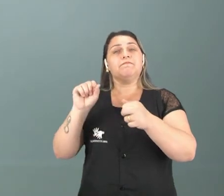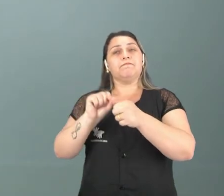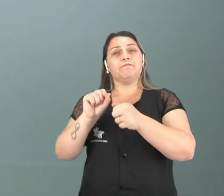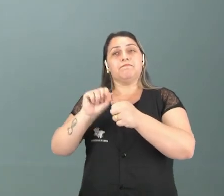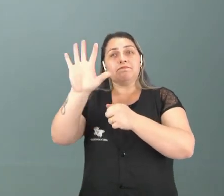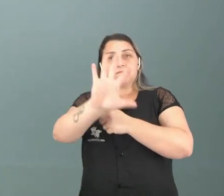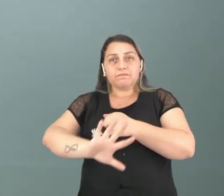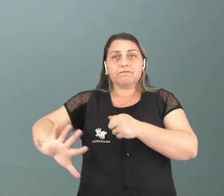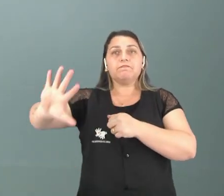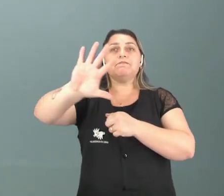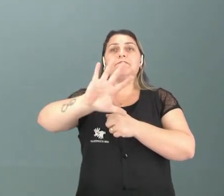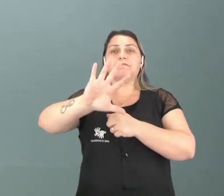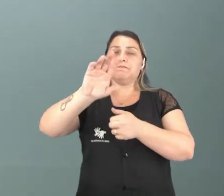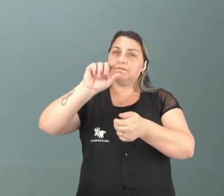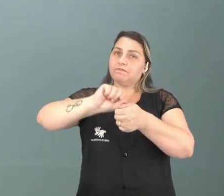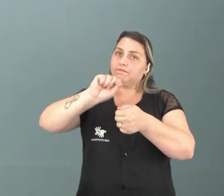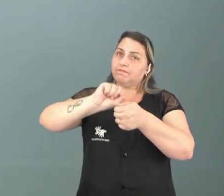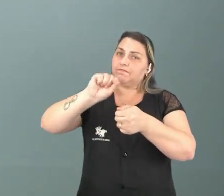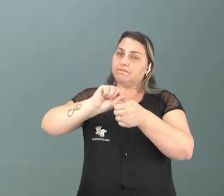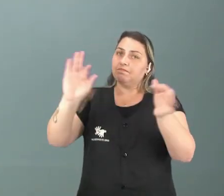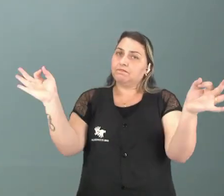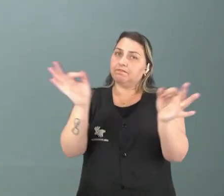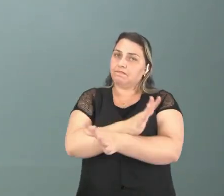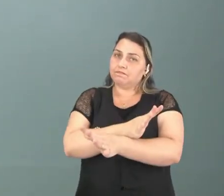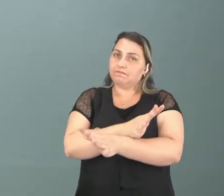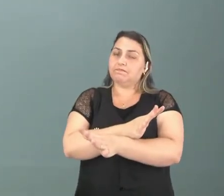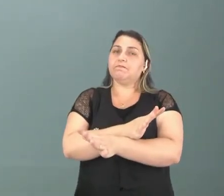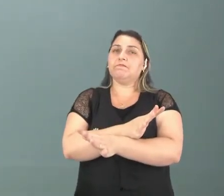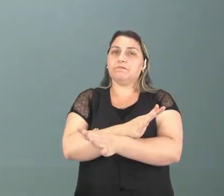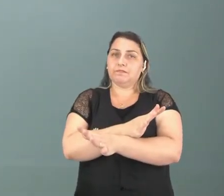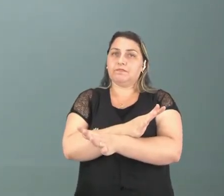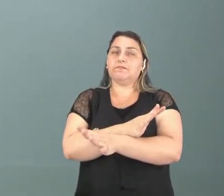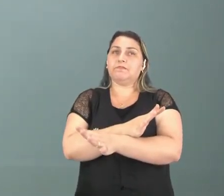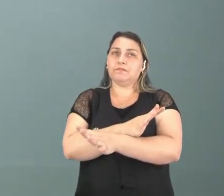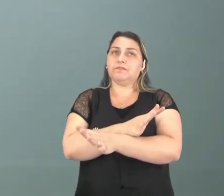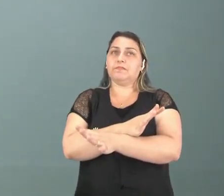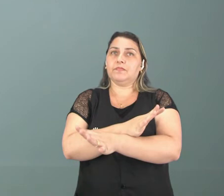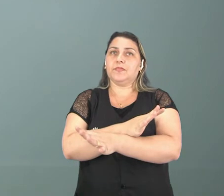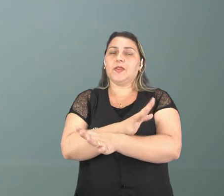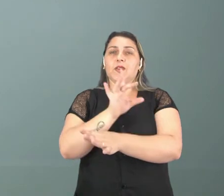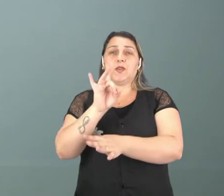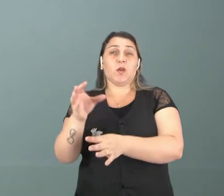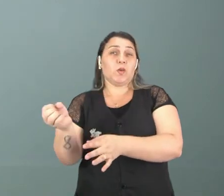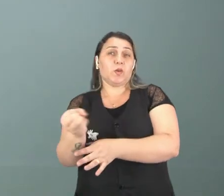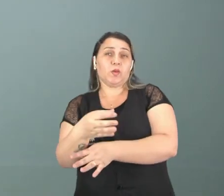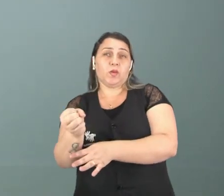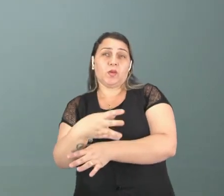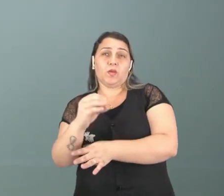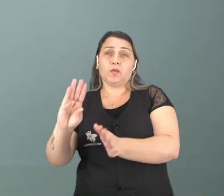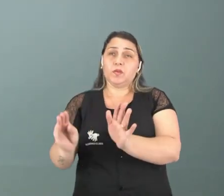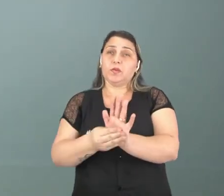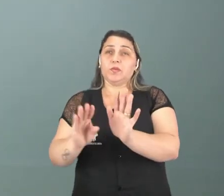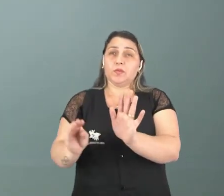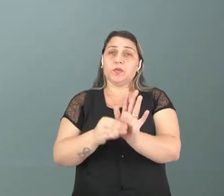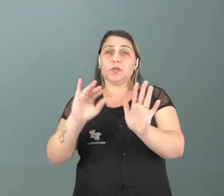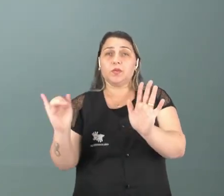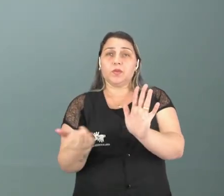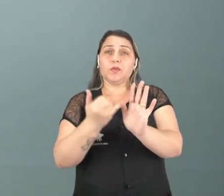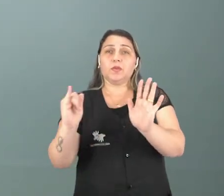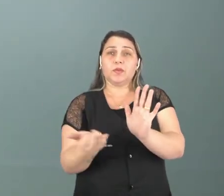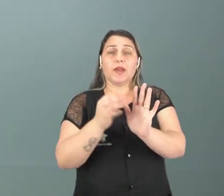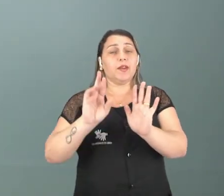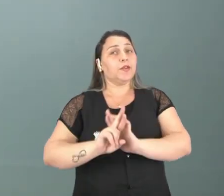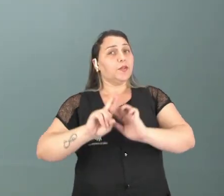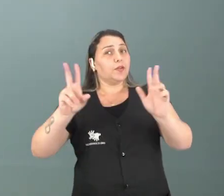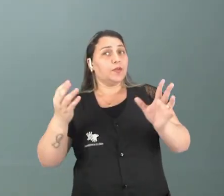obra já realizada, já concluída. Eu não posso colocar ali fatos novos e ficar acrescentando informações. É diferente